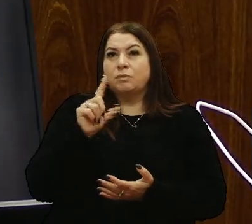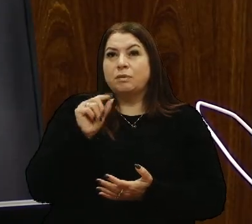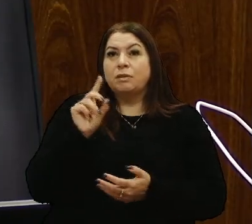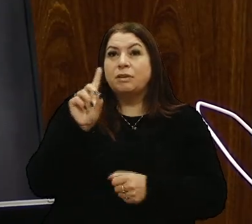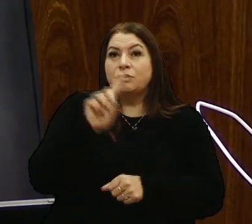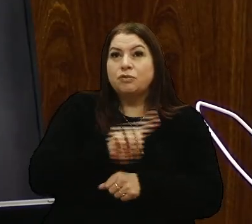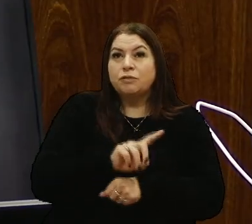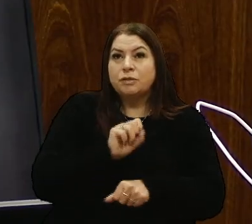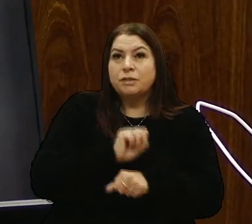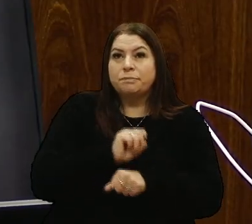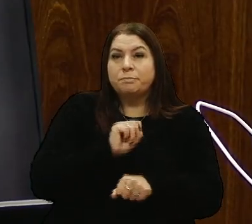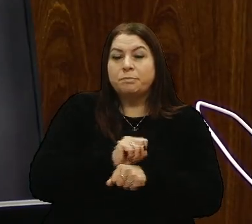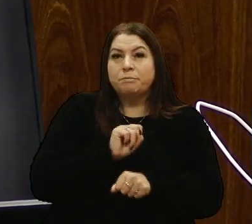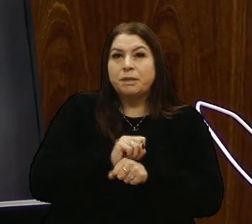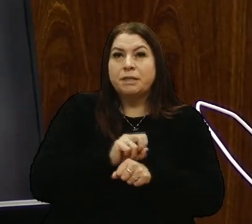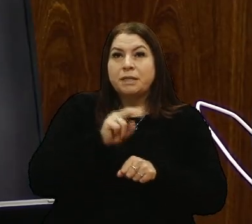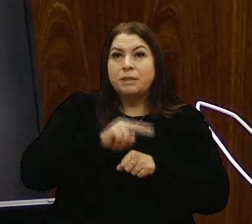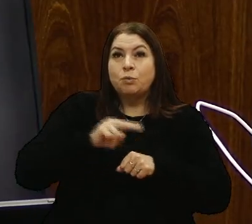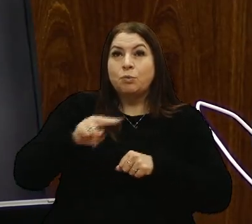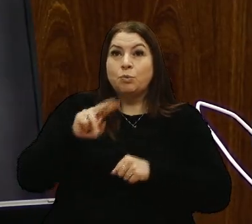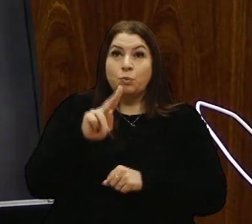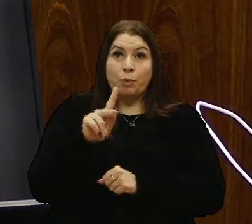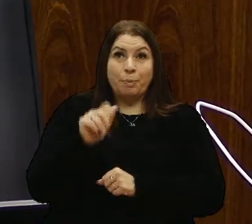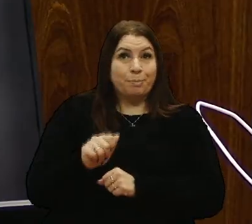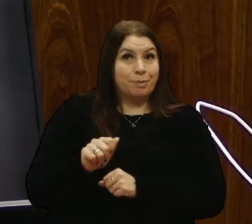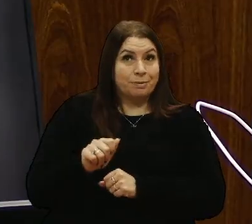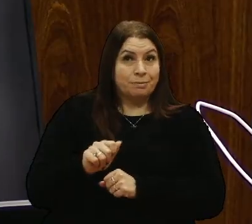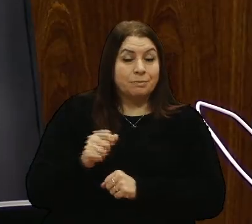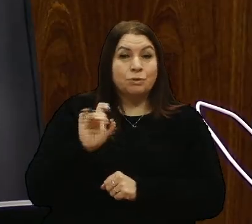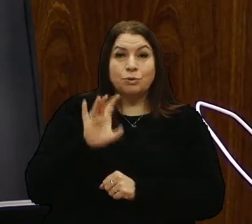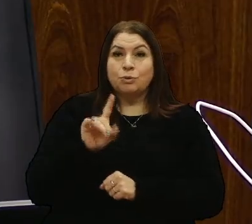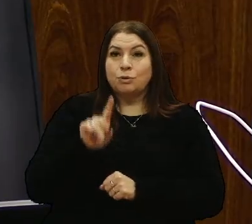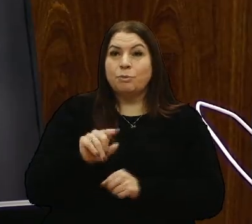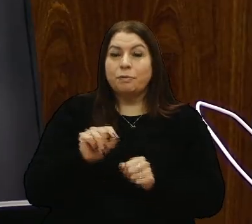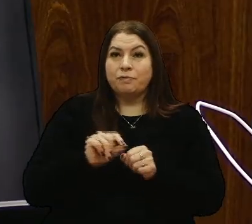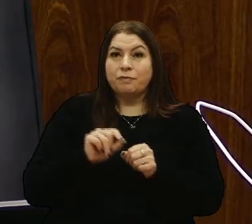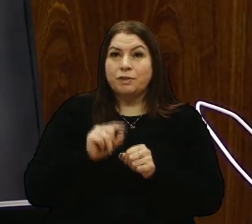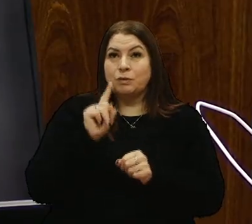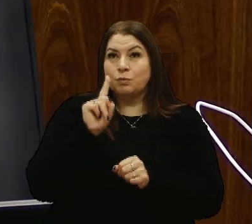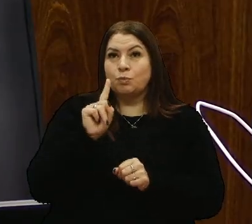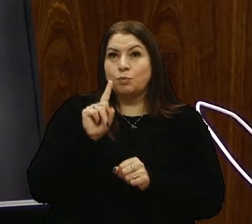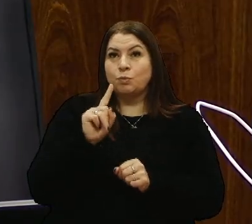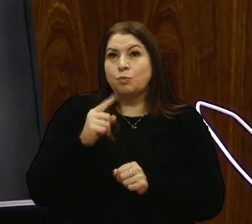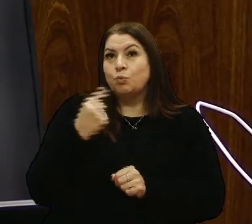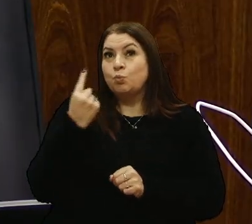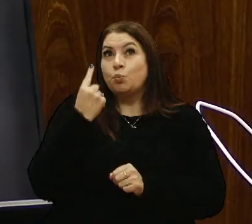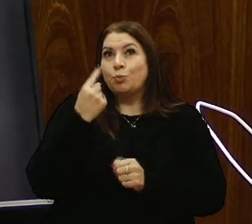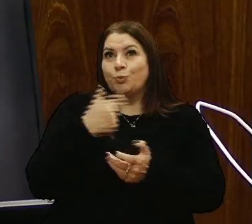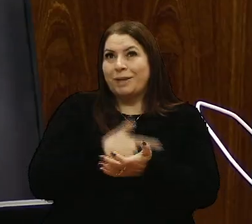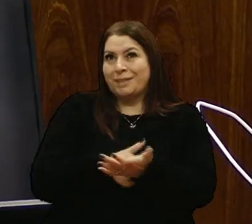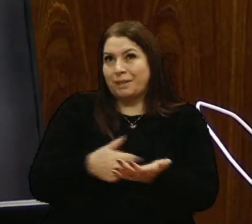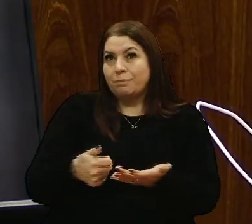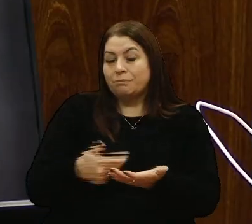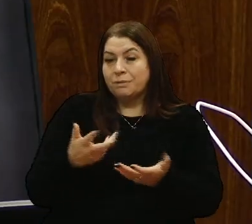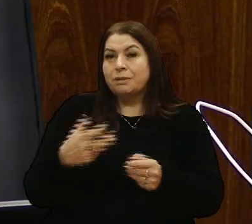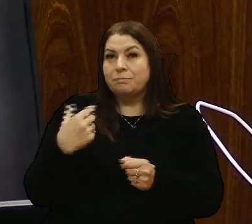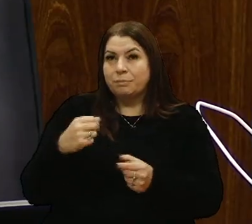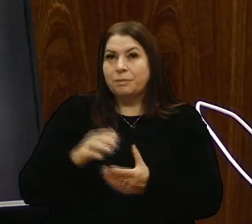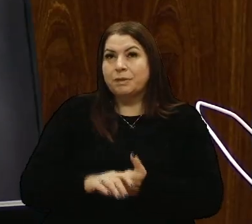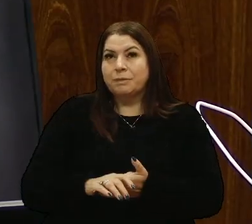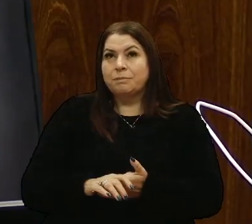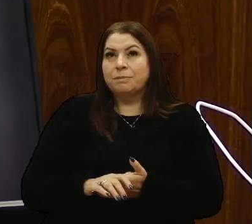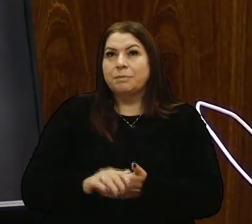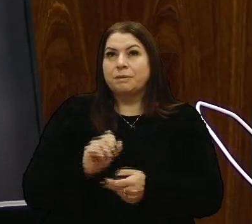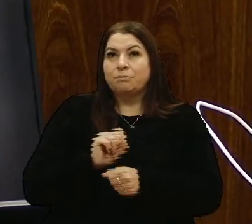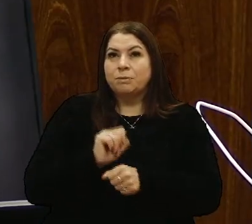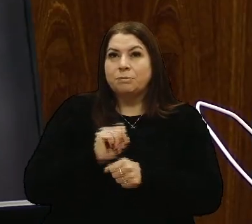dias aguardando leito nas nossas UPAs apenas para a realização de um único exame. Então, ela precisa